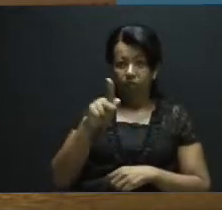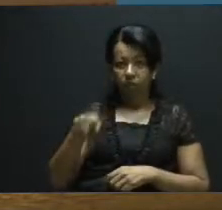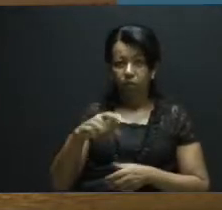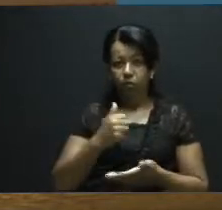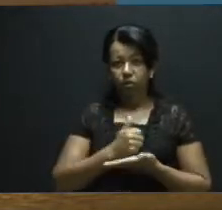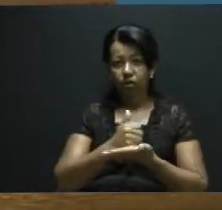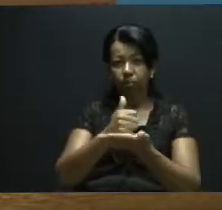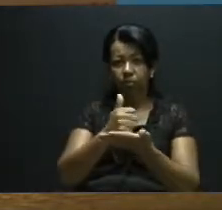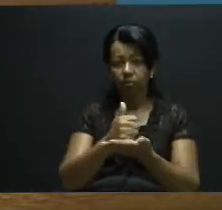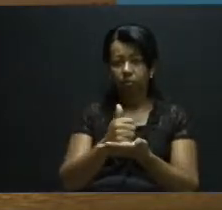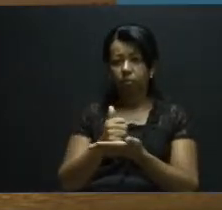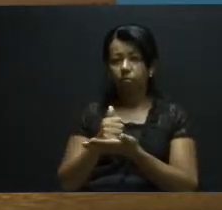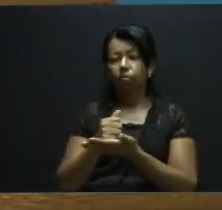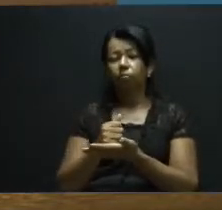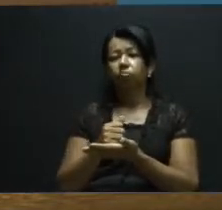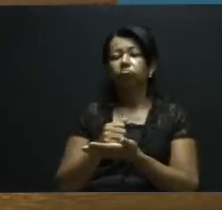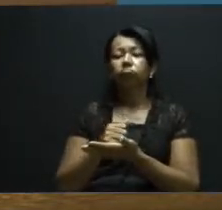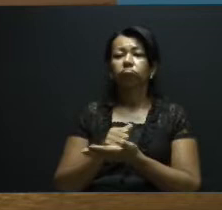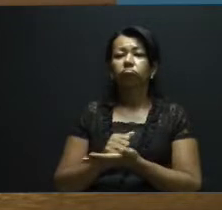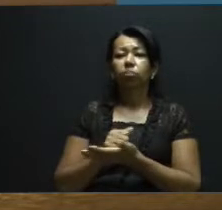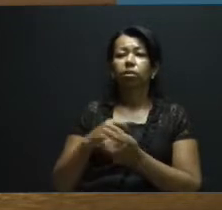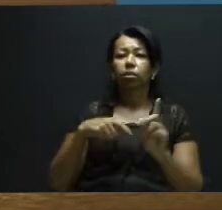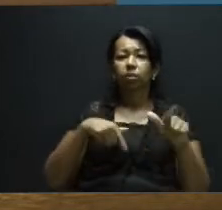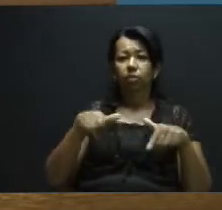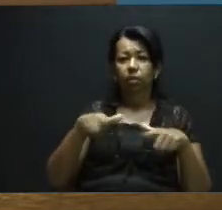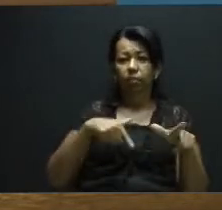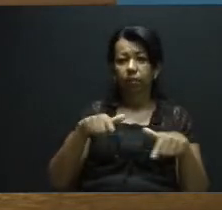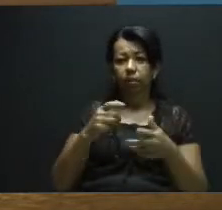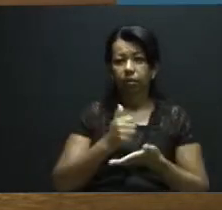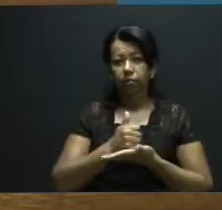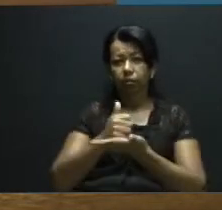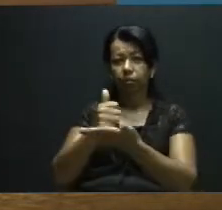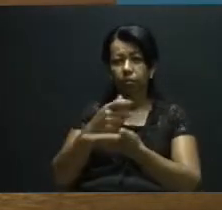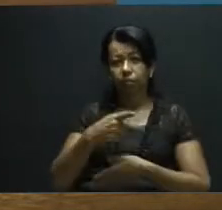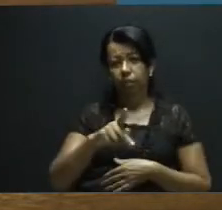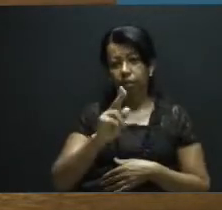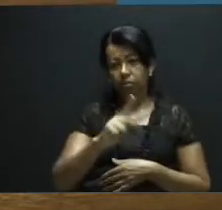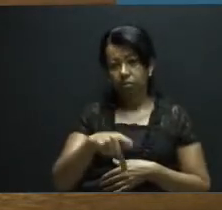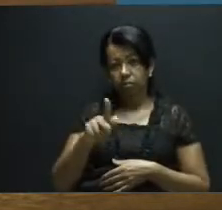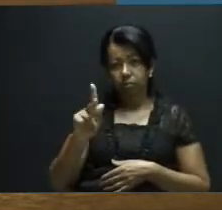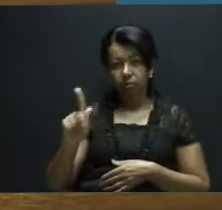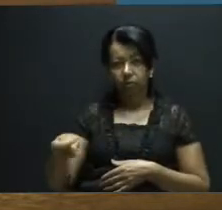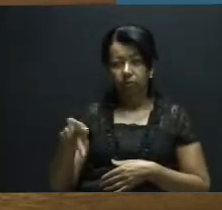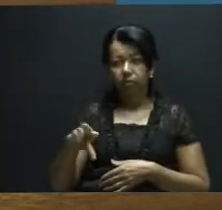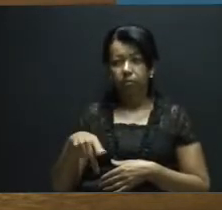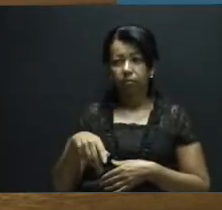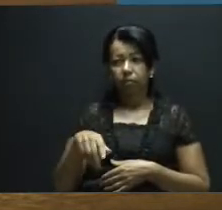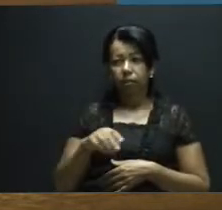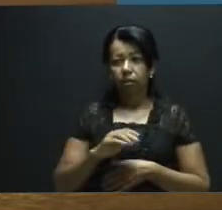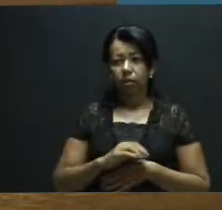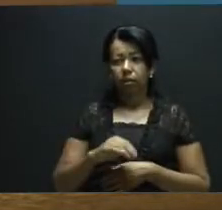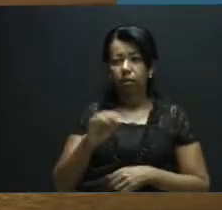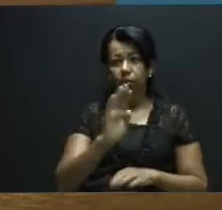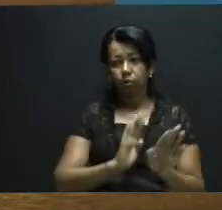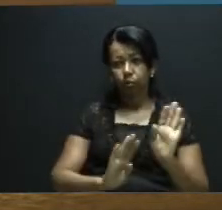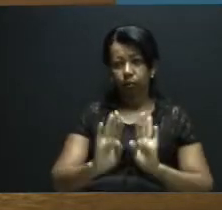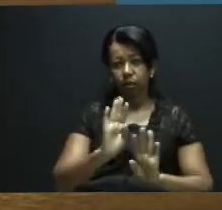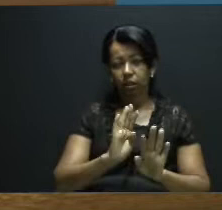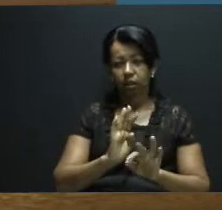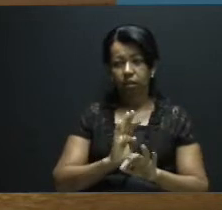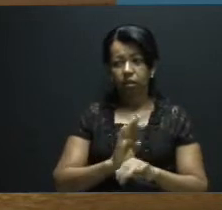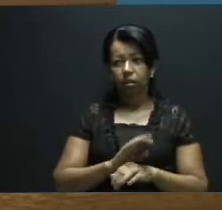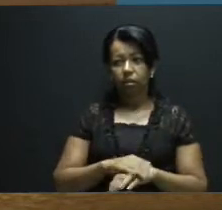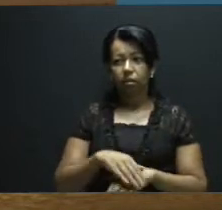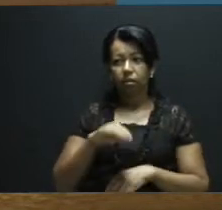entenda só que os profissionais que de apoio para os professores para tomar para cuidar naquelas